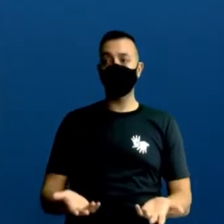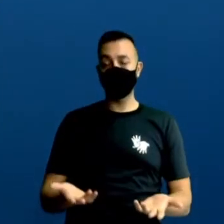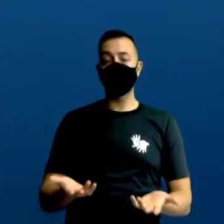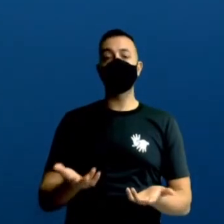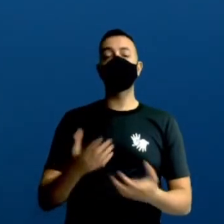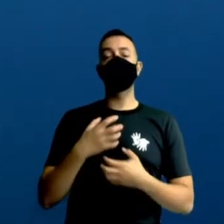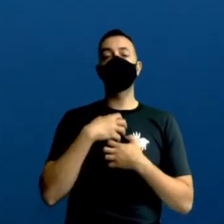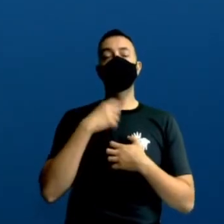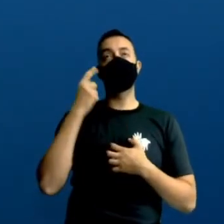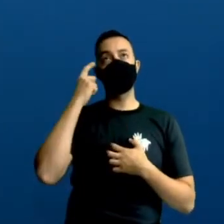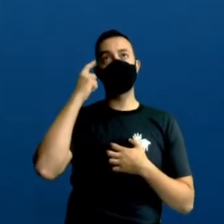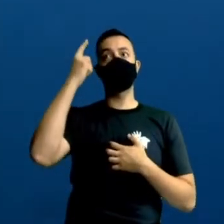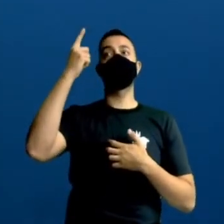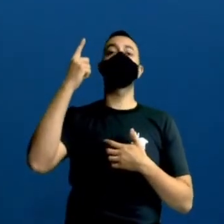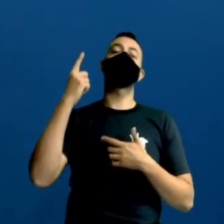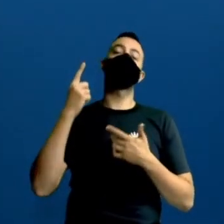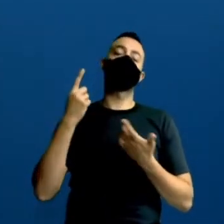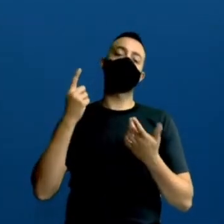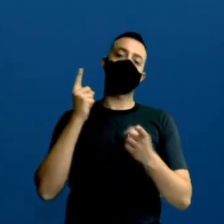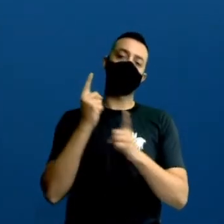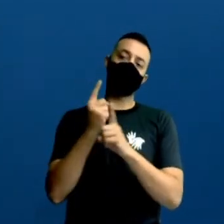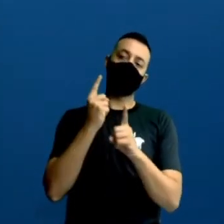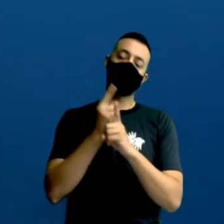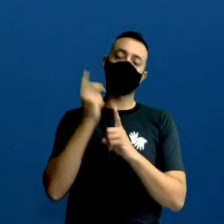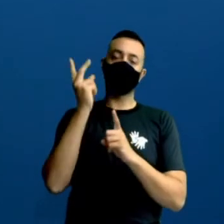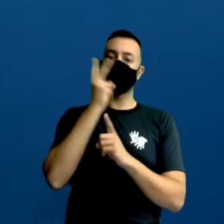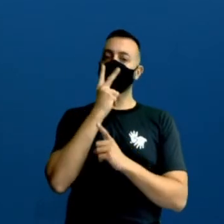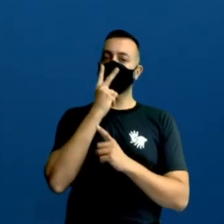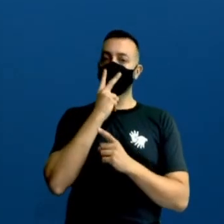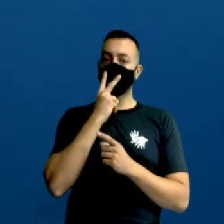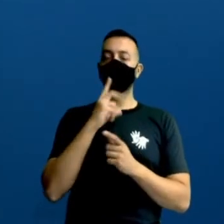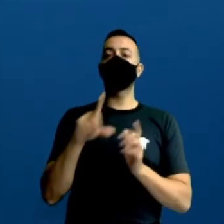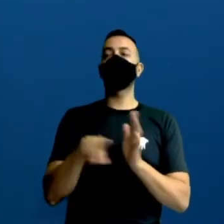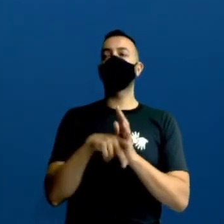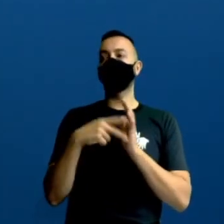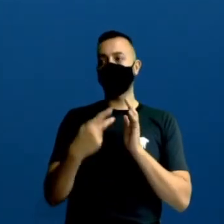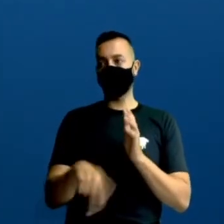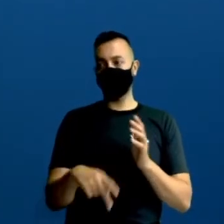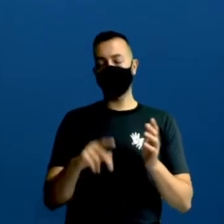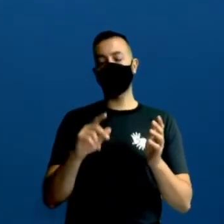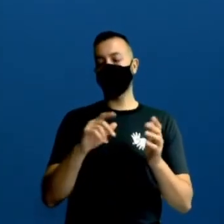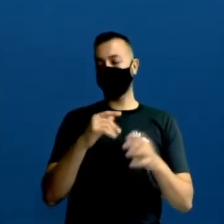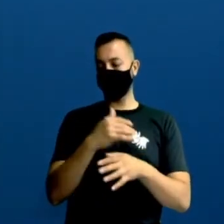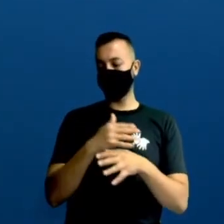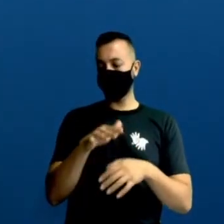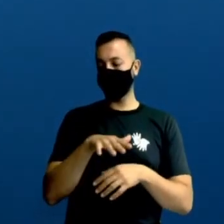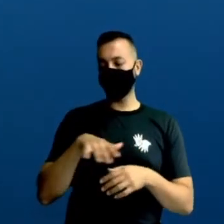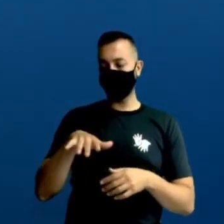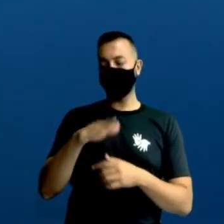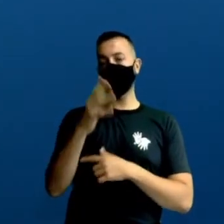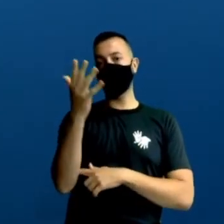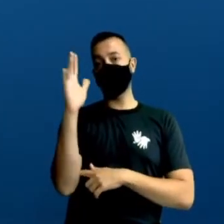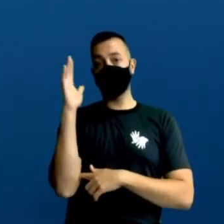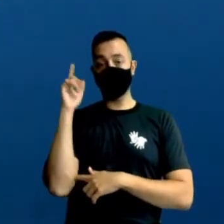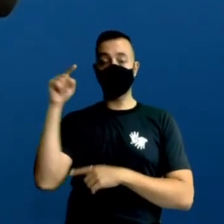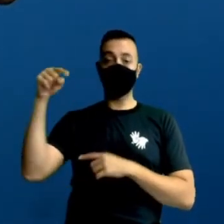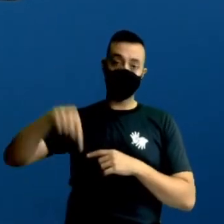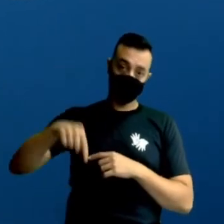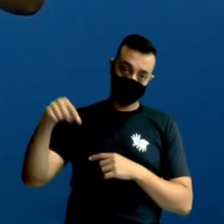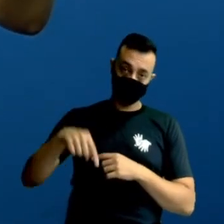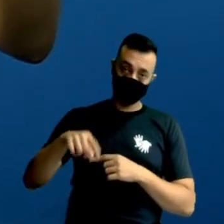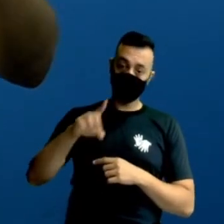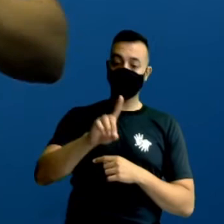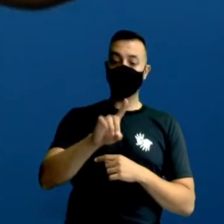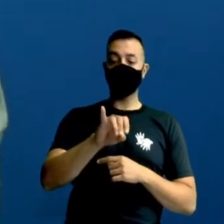quem se tocou aí nessas cidades descobriu que Vitória de Santo Antão faz parte dessa mesorregião da Zona da Mata. Foi aqui que